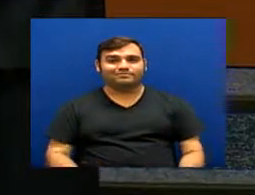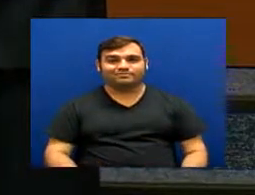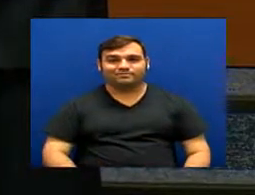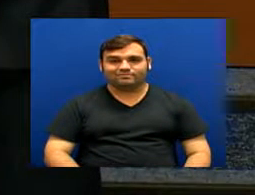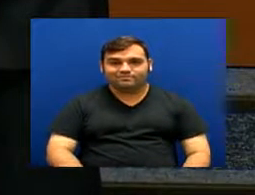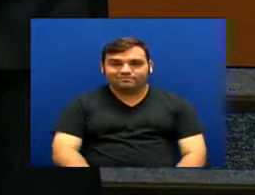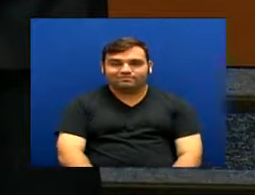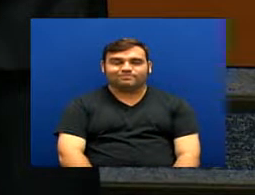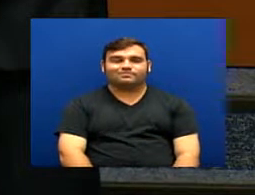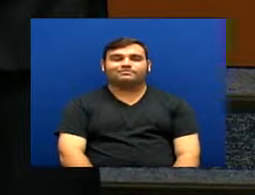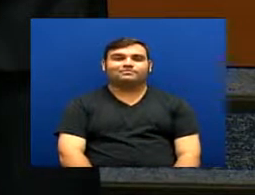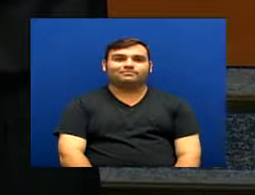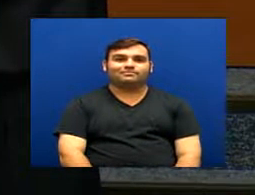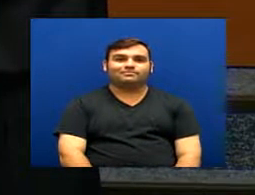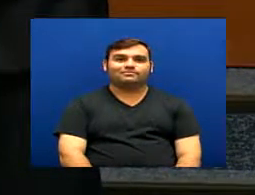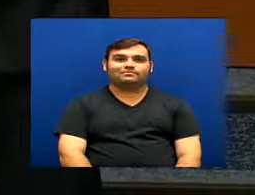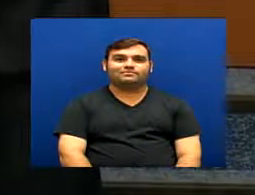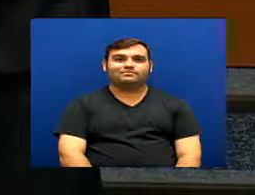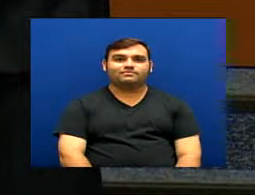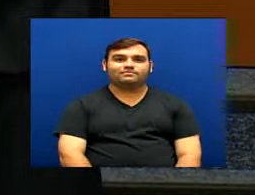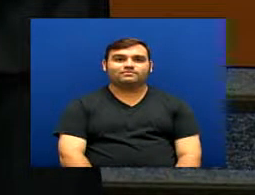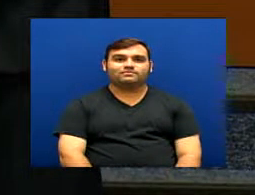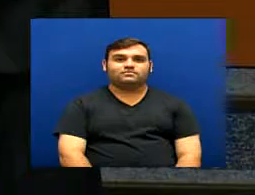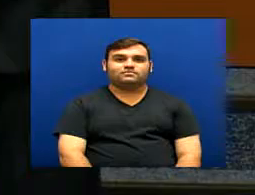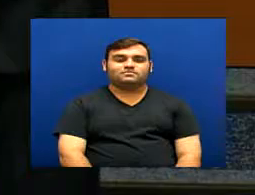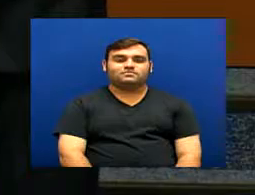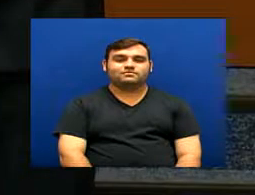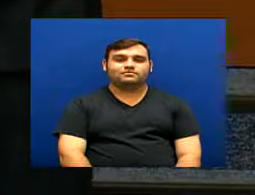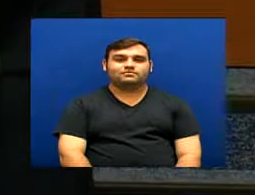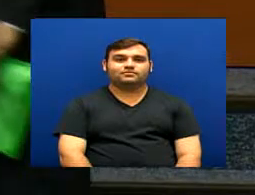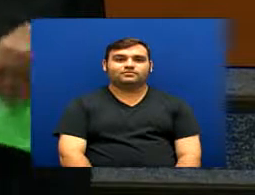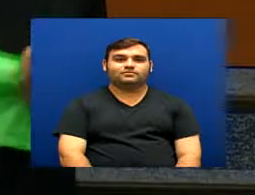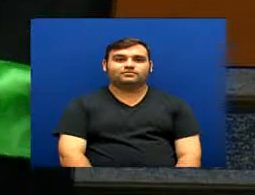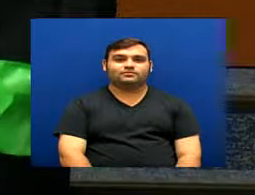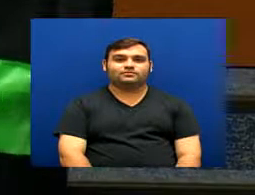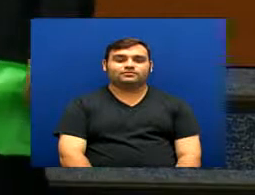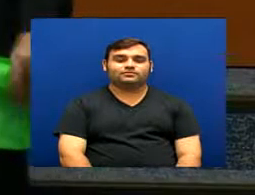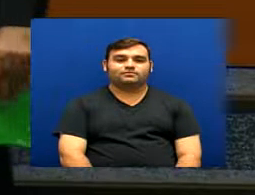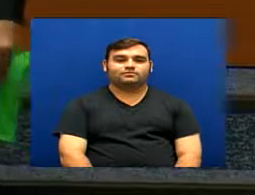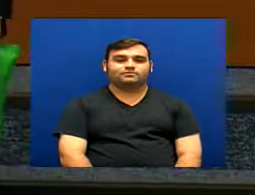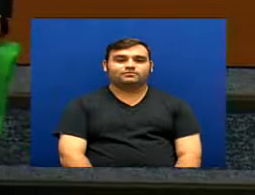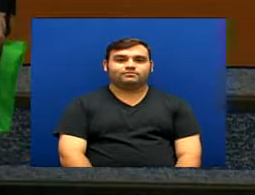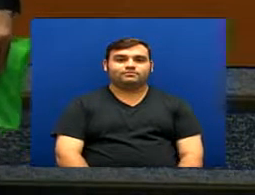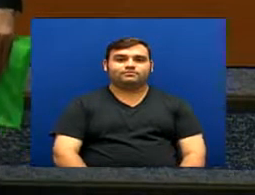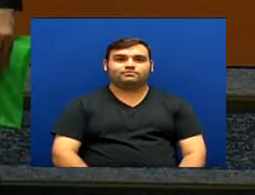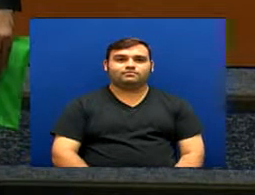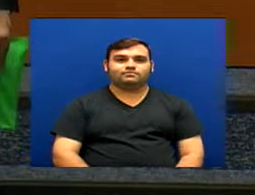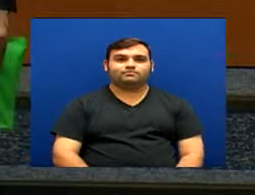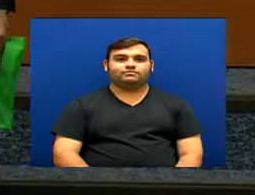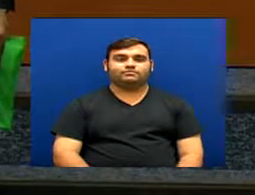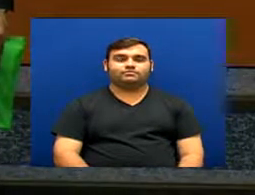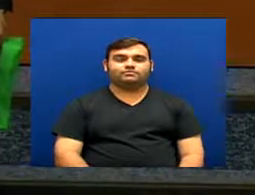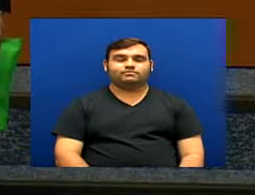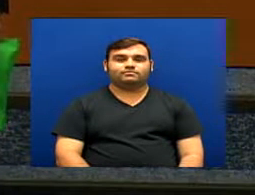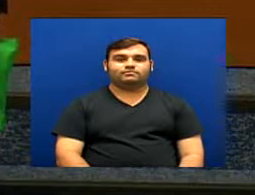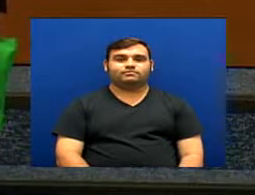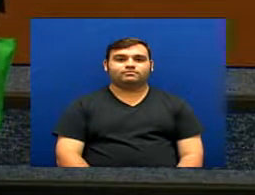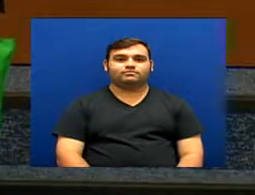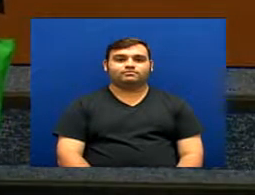também? Florinda, não? Como é o Linda, não? Daquela irmã lá embaixo, que também tem um trabalho social muito grande. No mesmo